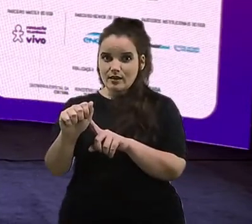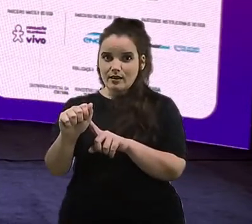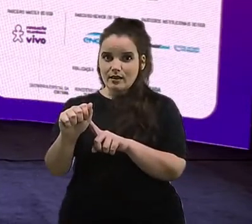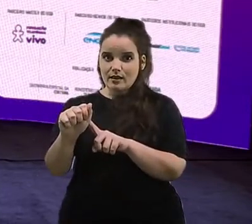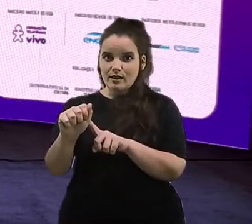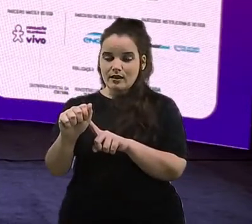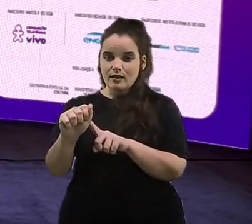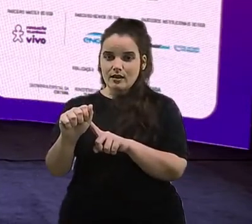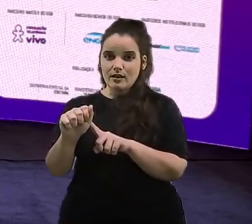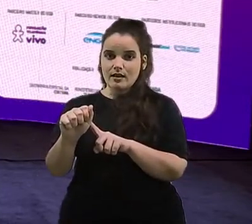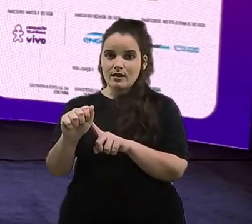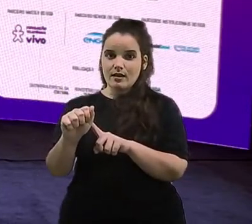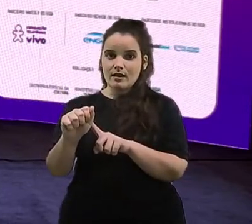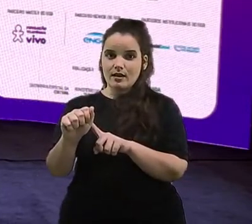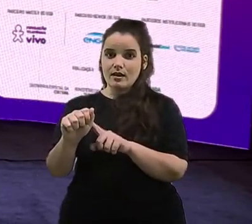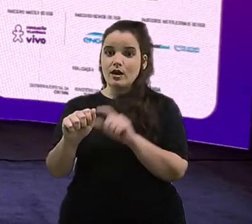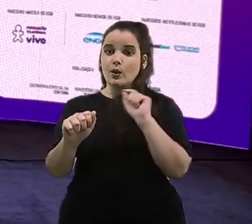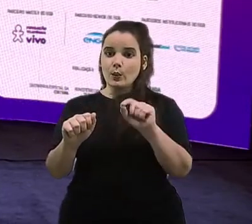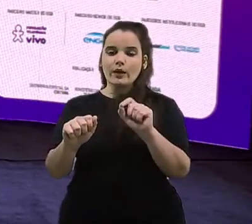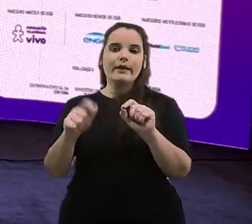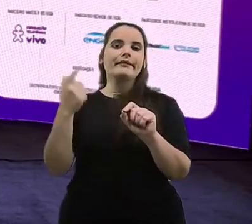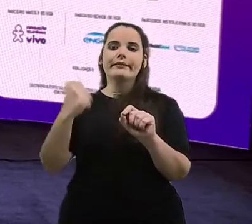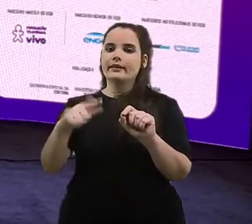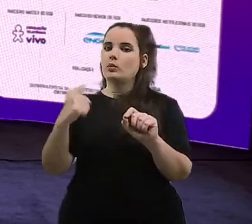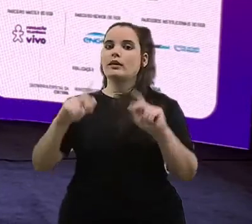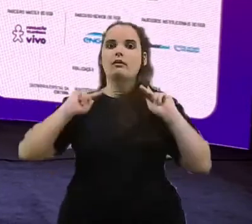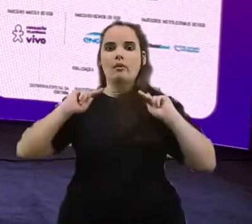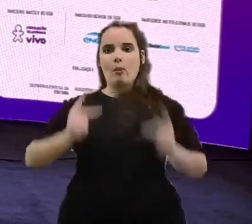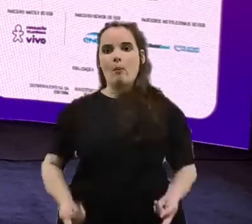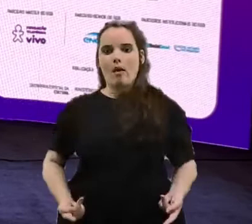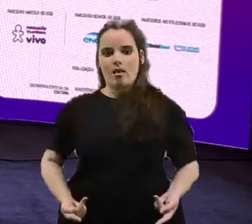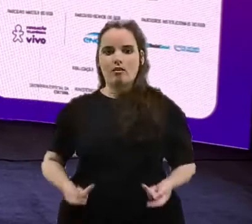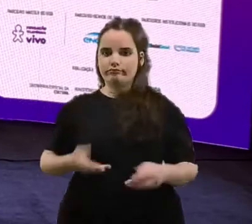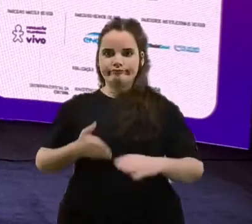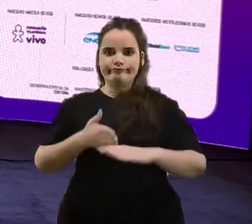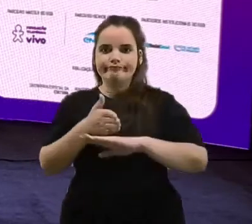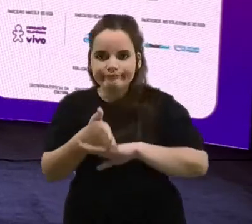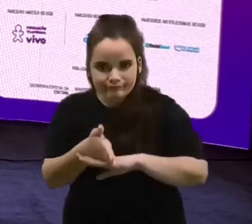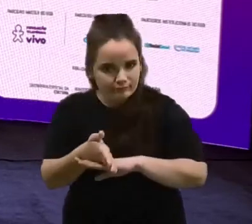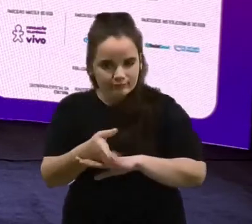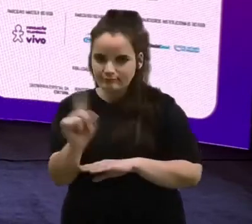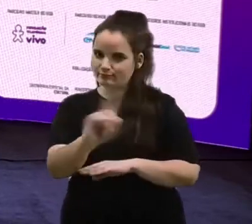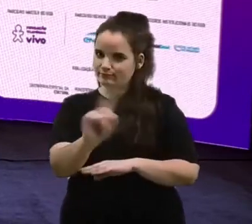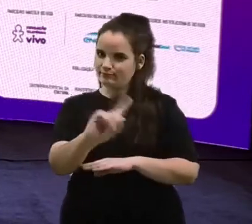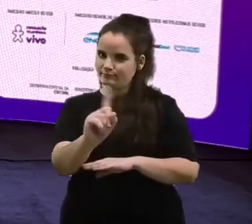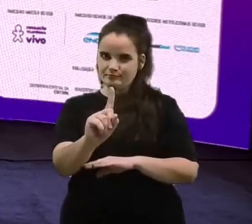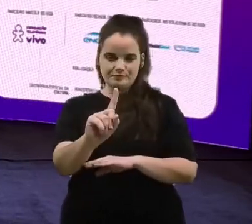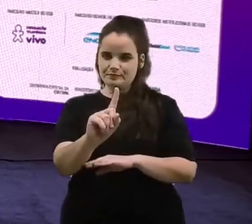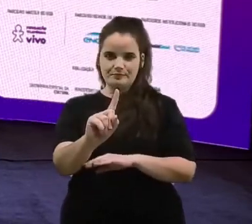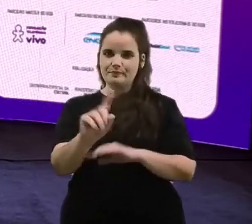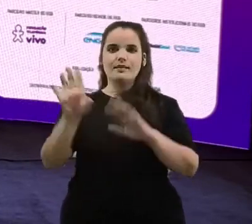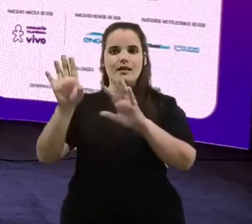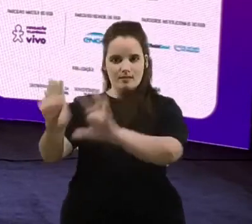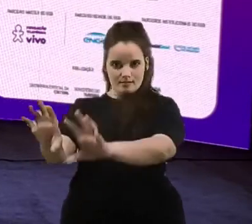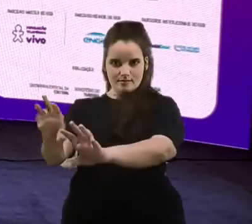a intermediação de seres humanos nessa conversa e ter toda